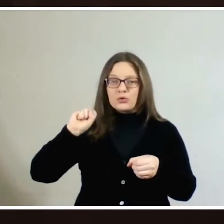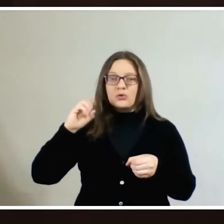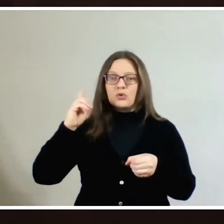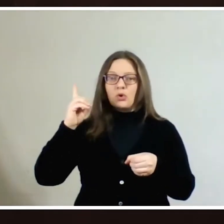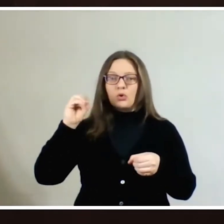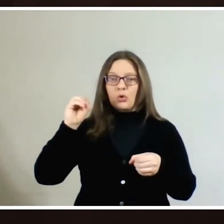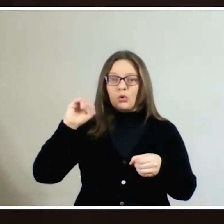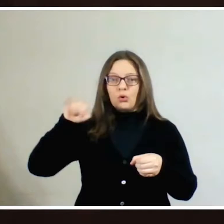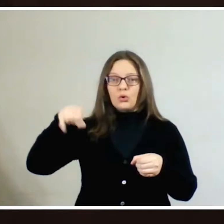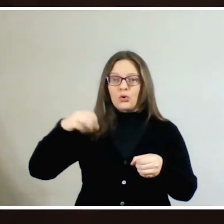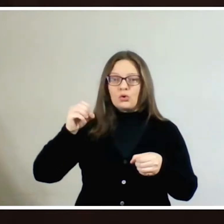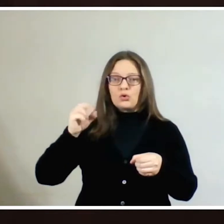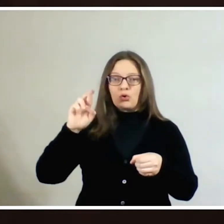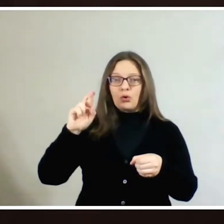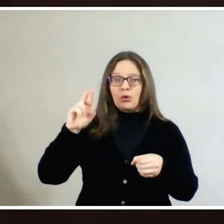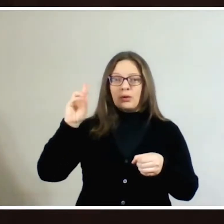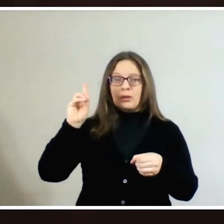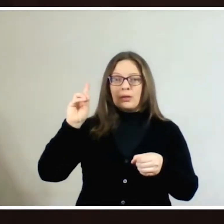dinâmica. Isso